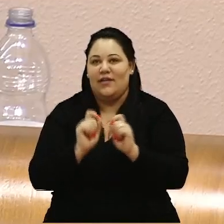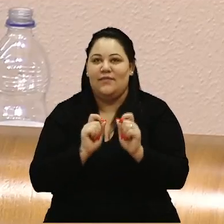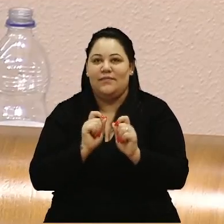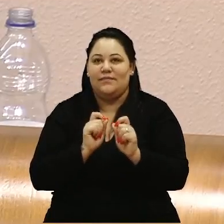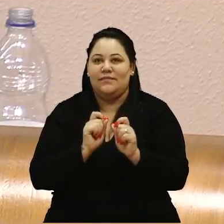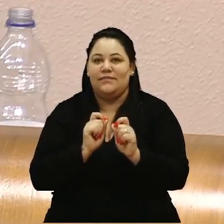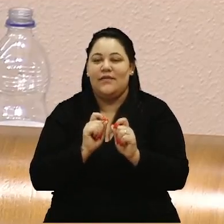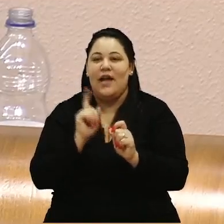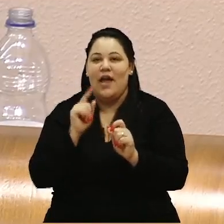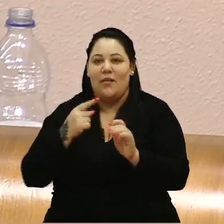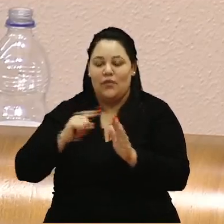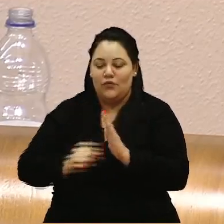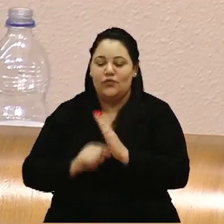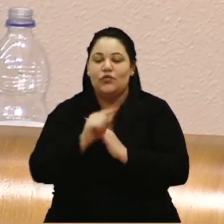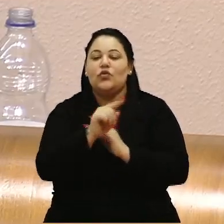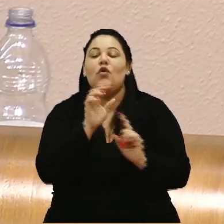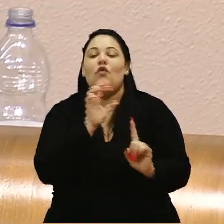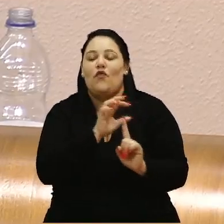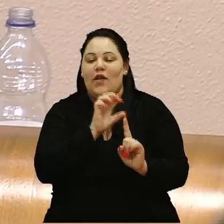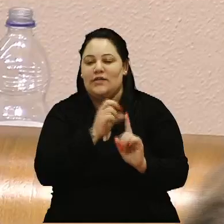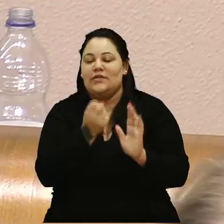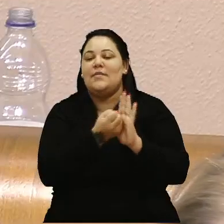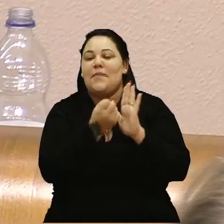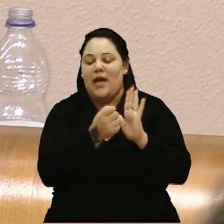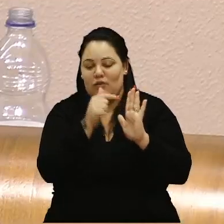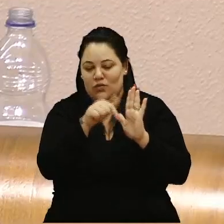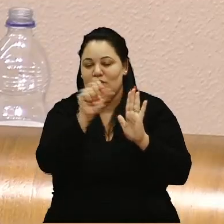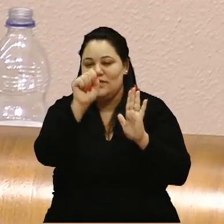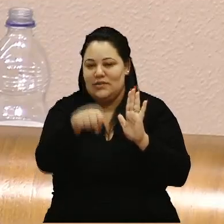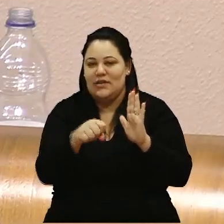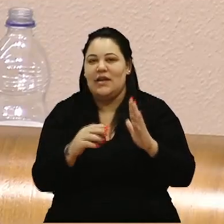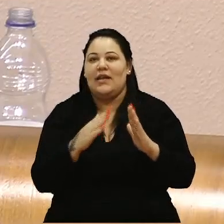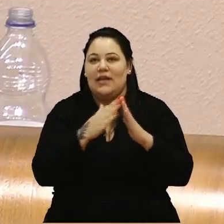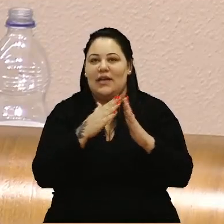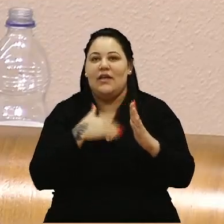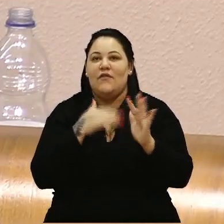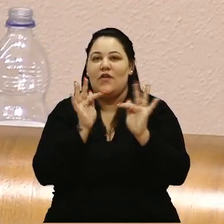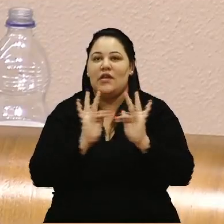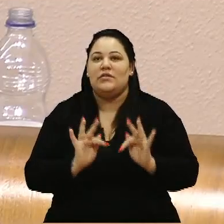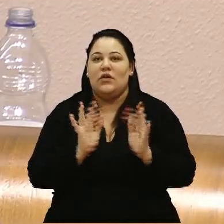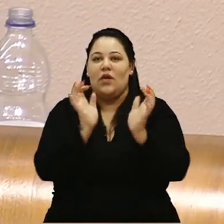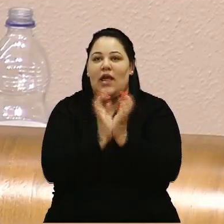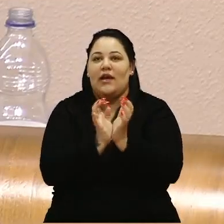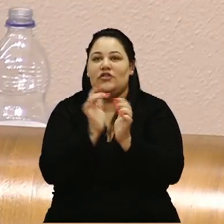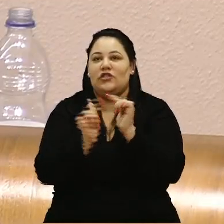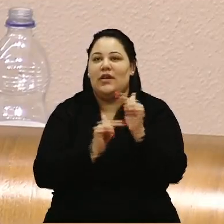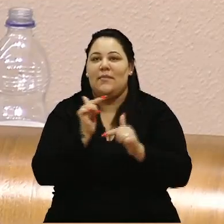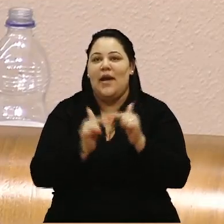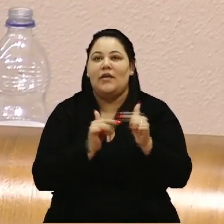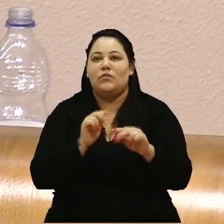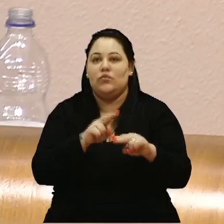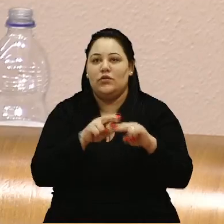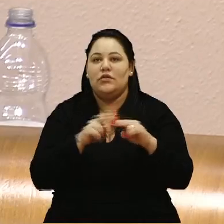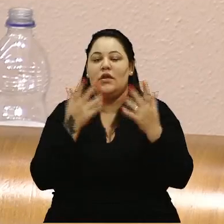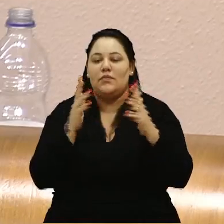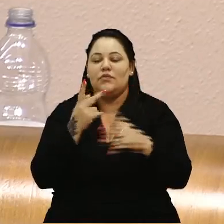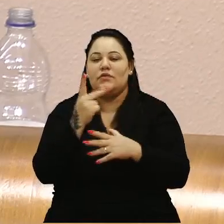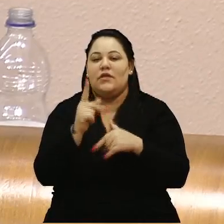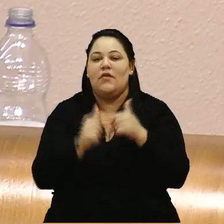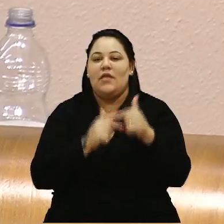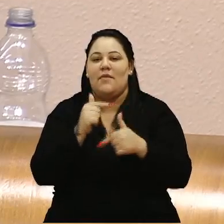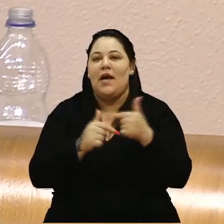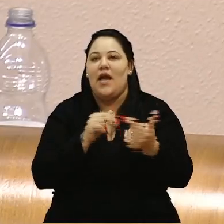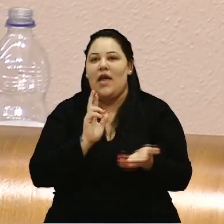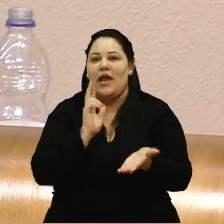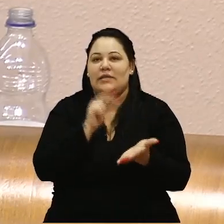mas o senhor tem feito a diferença nessa casa e fico muito feliz também por ser sua colega de bancada. Portanto, lhe parabenizo pelo trabalho realizado até aqui,